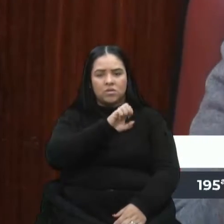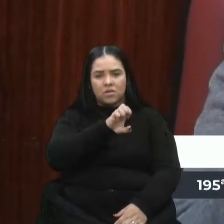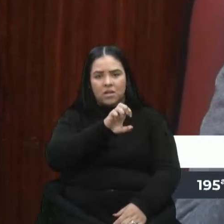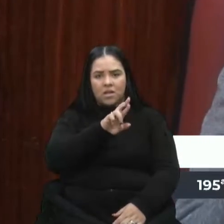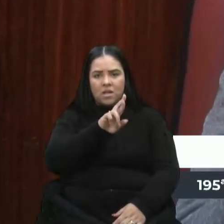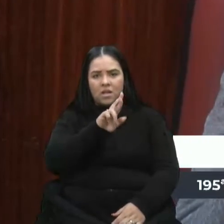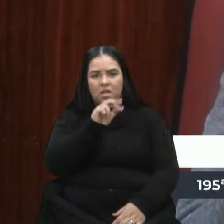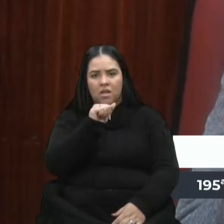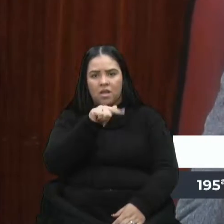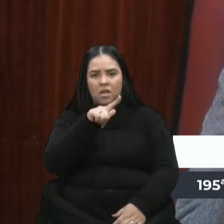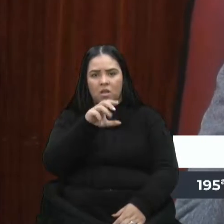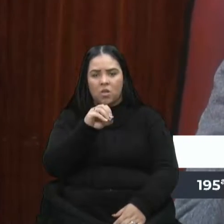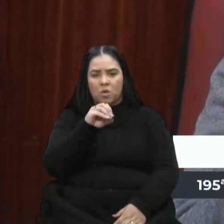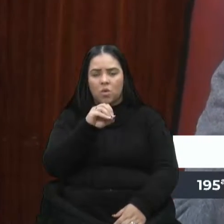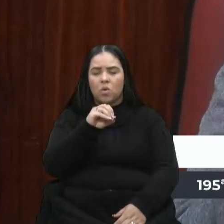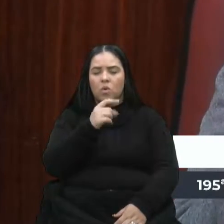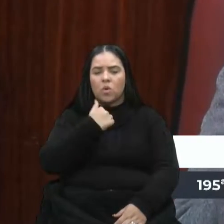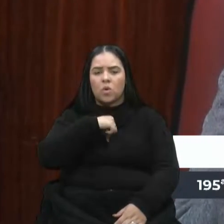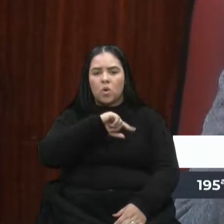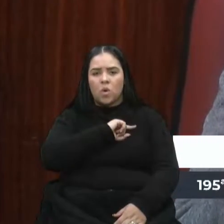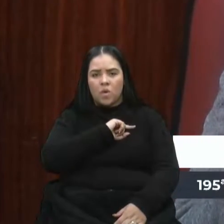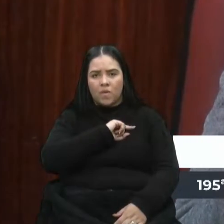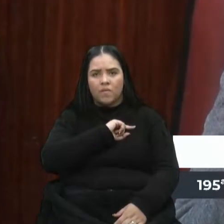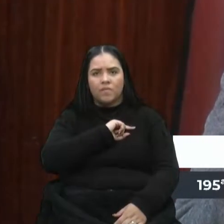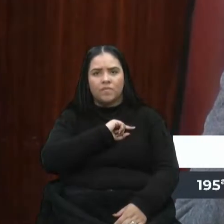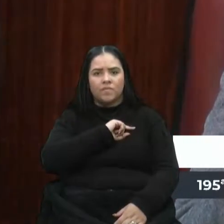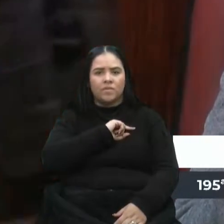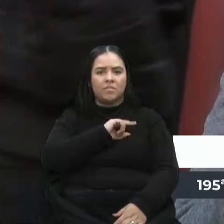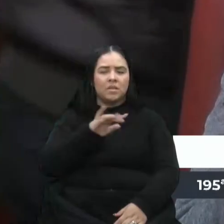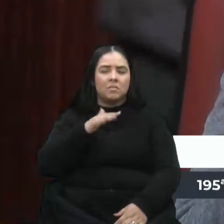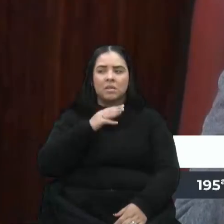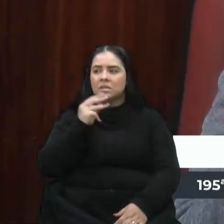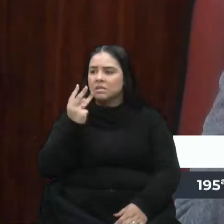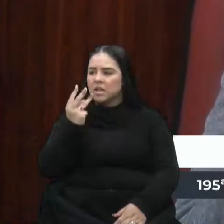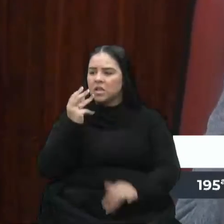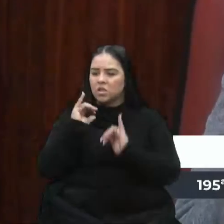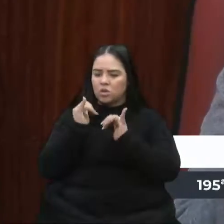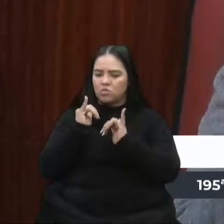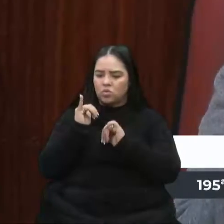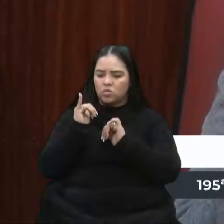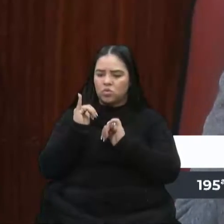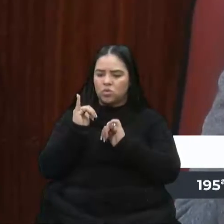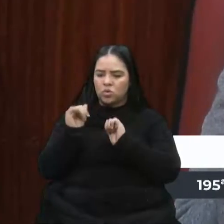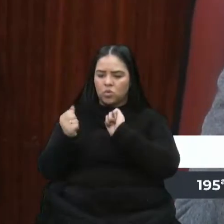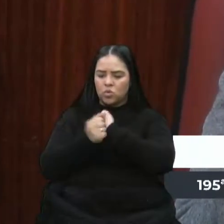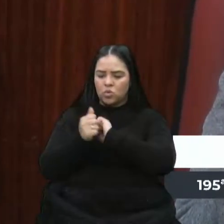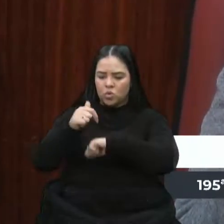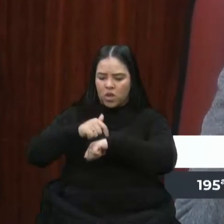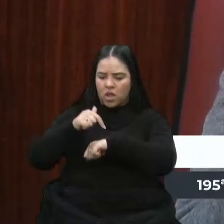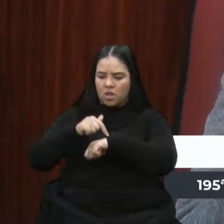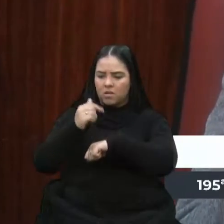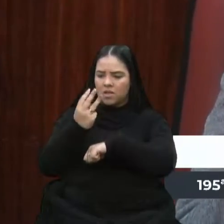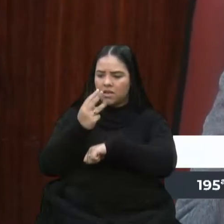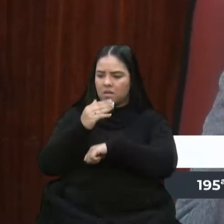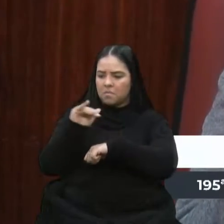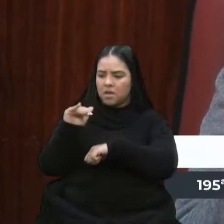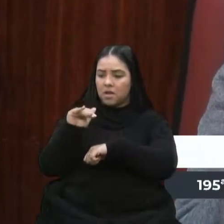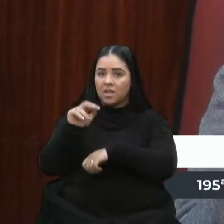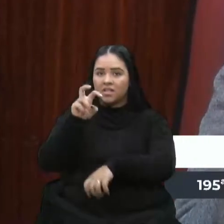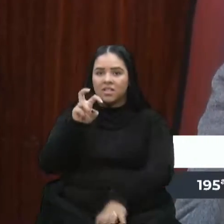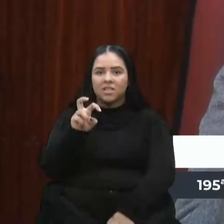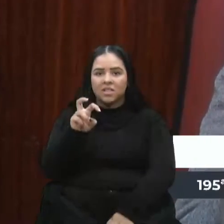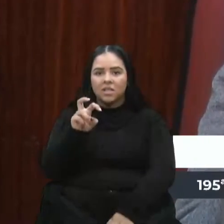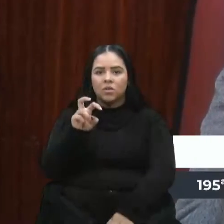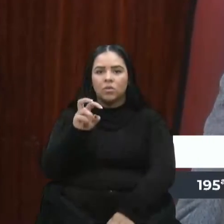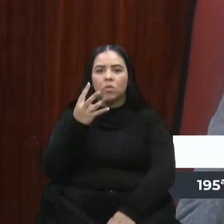Serrano. A gente tem, às vezes, passa 3 ônibus seguidos, 3h30 ali da tarde. Às 5, tu